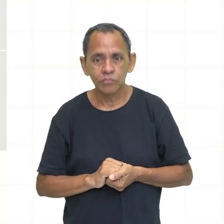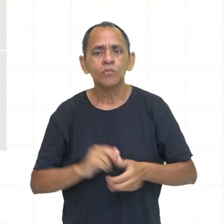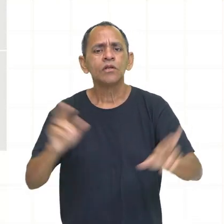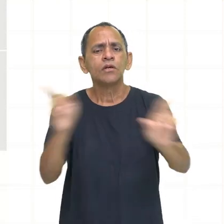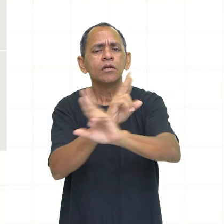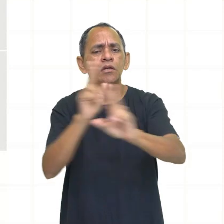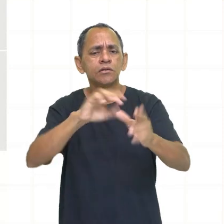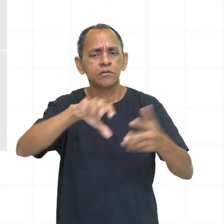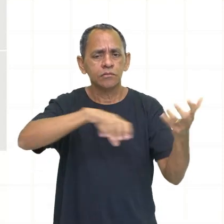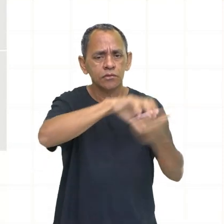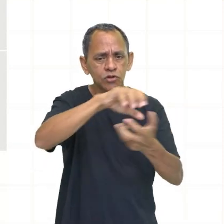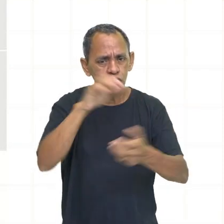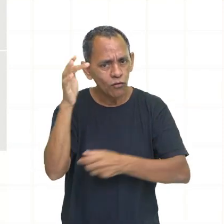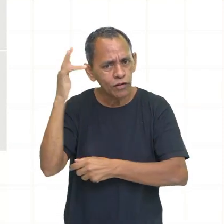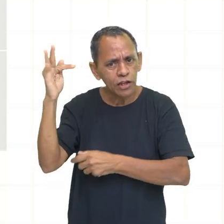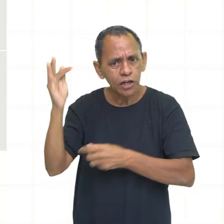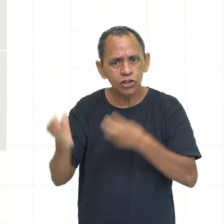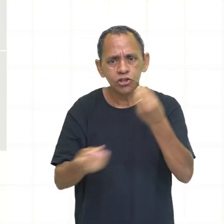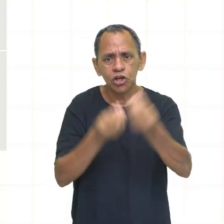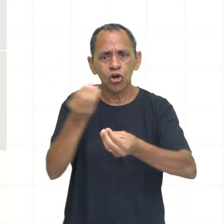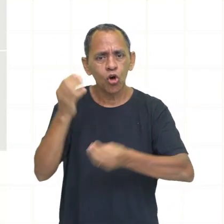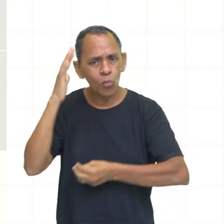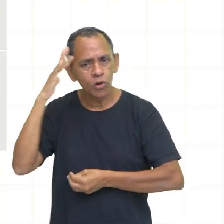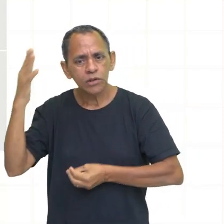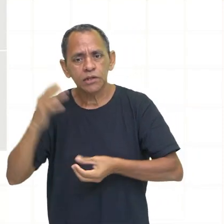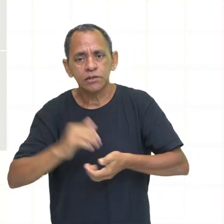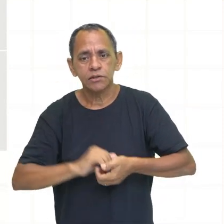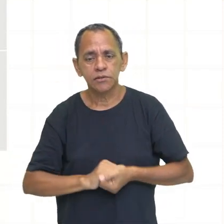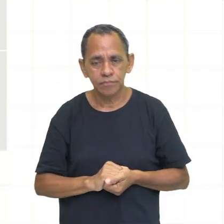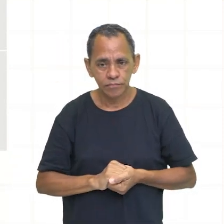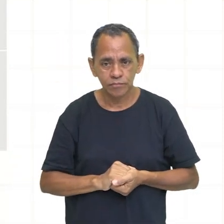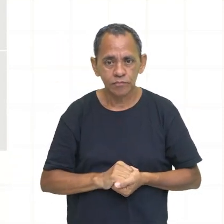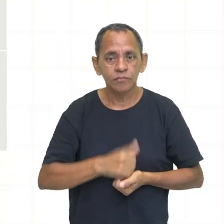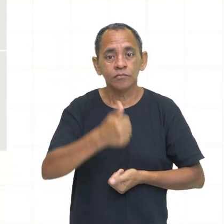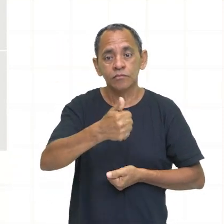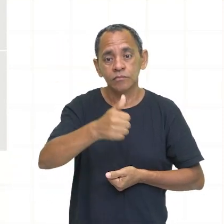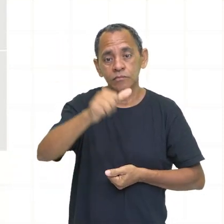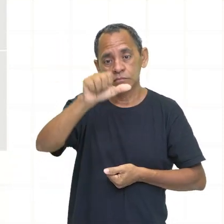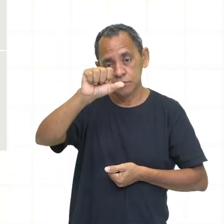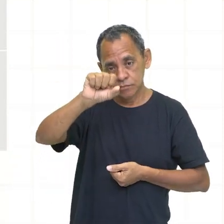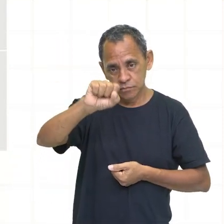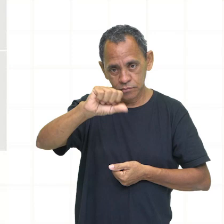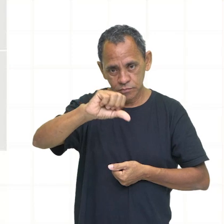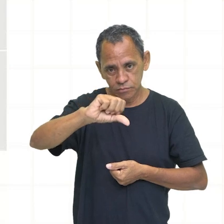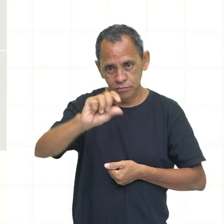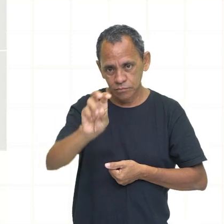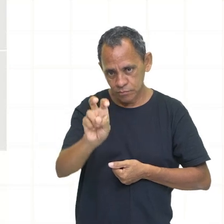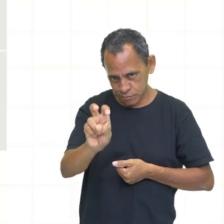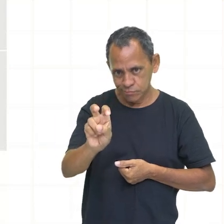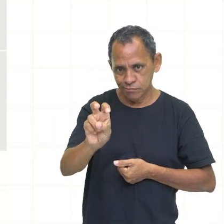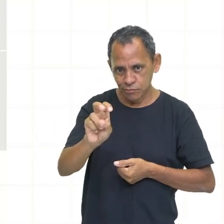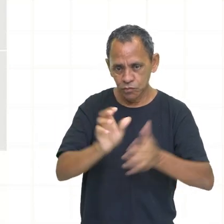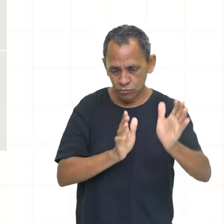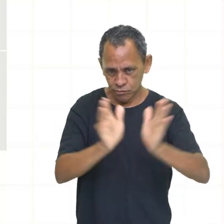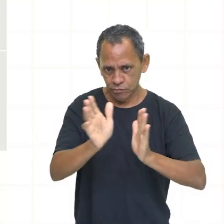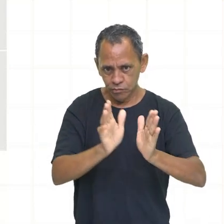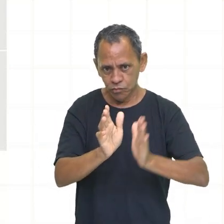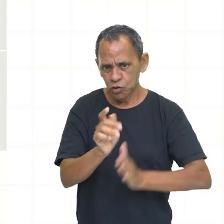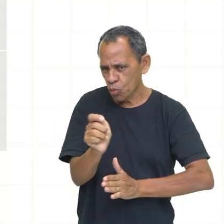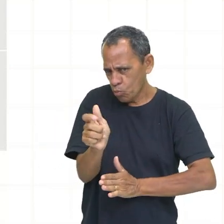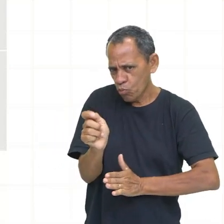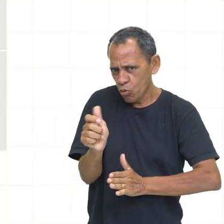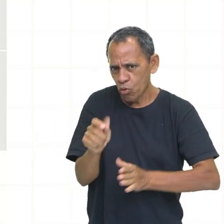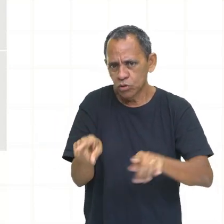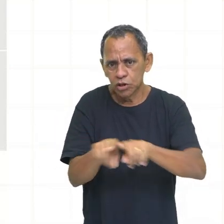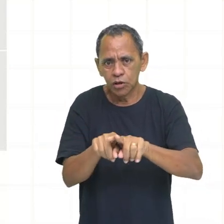Em relação à Revolução Federalista, ela acontece em 1895, né, tem uma duração